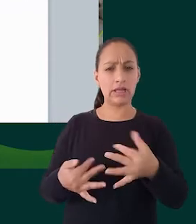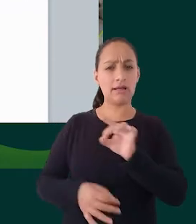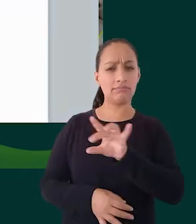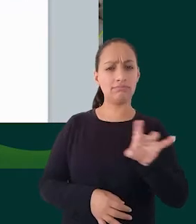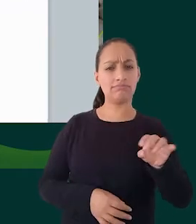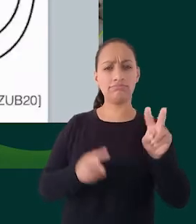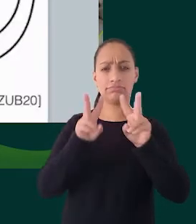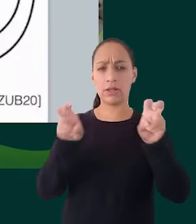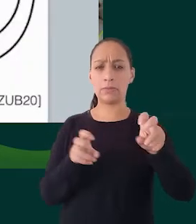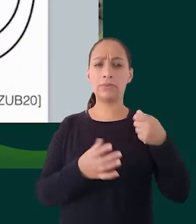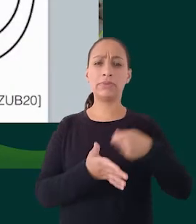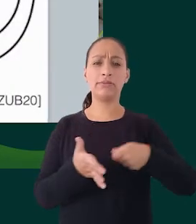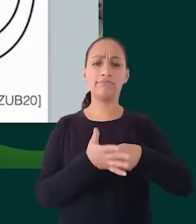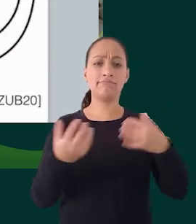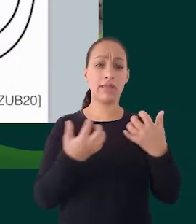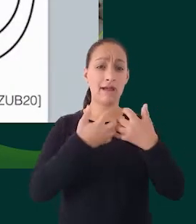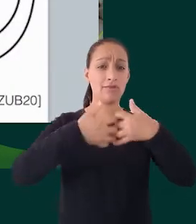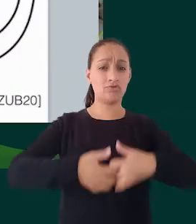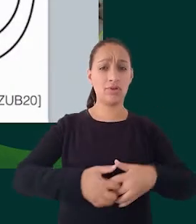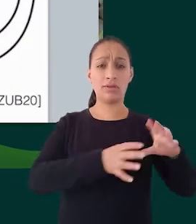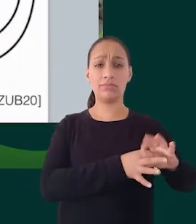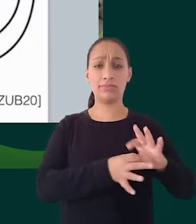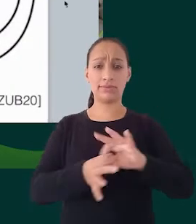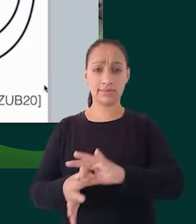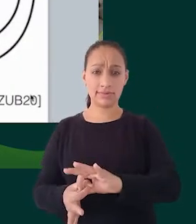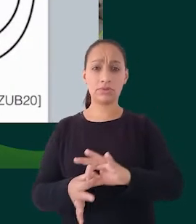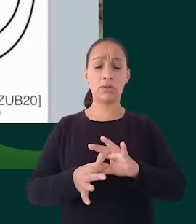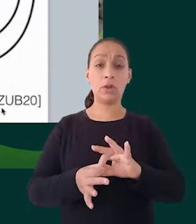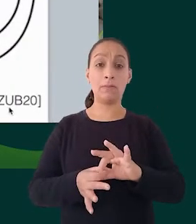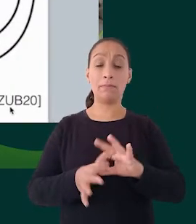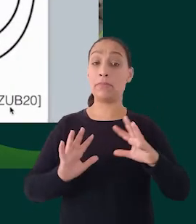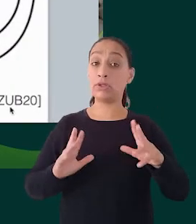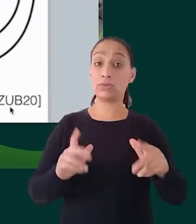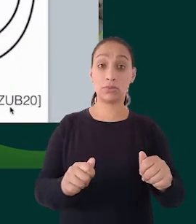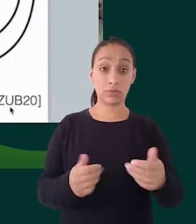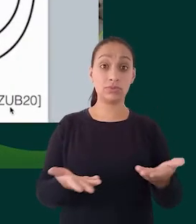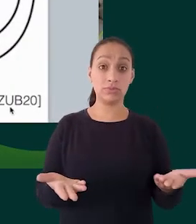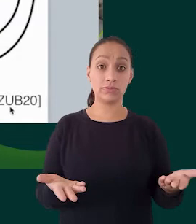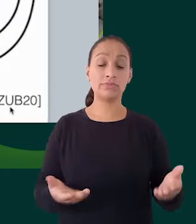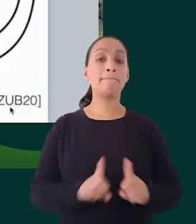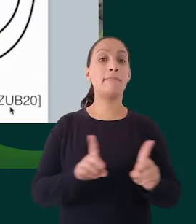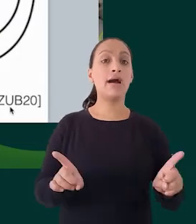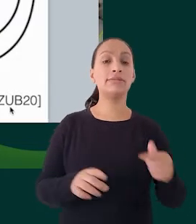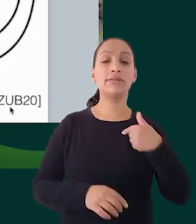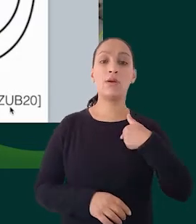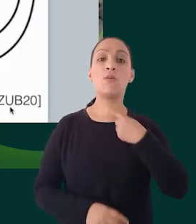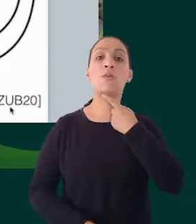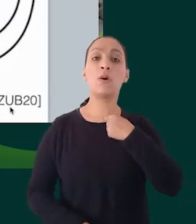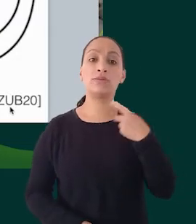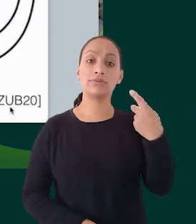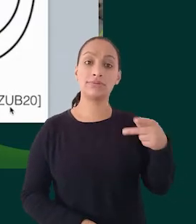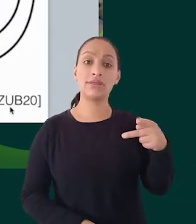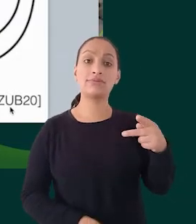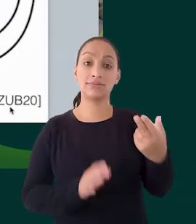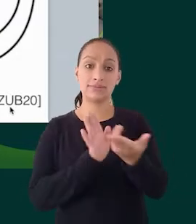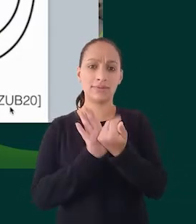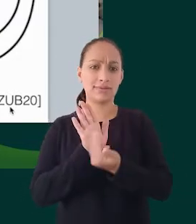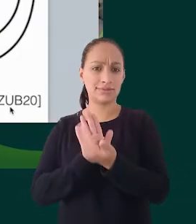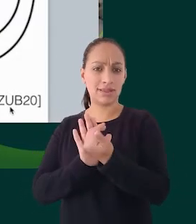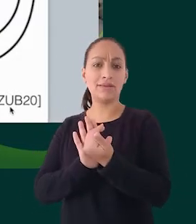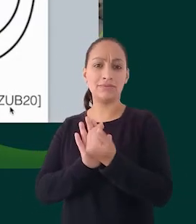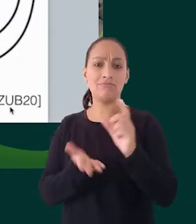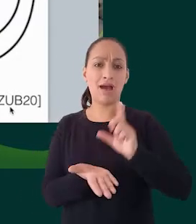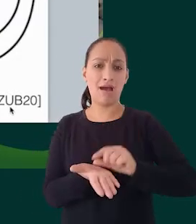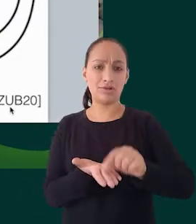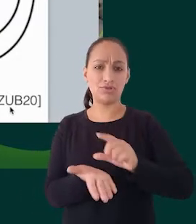Mas basicamente eu gosto muito desse desenho aqui, que é desse artigo. Depois, se for possível, eu vou pedir para o